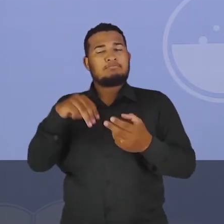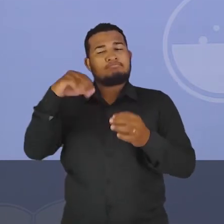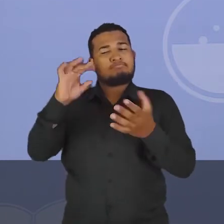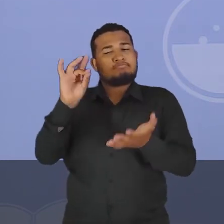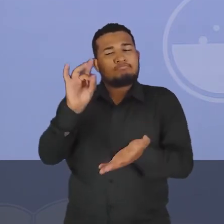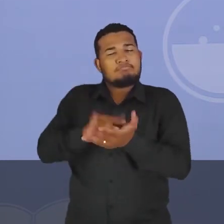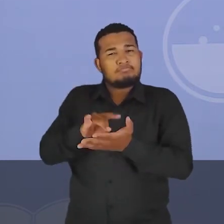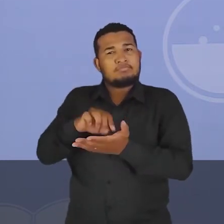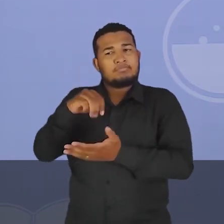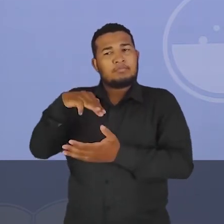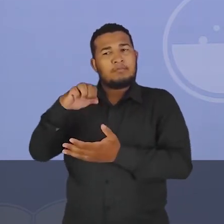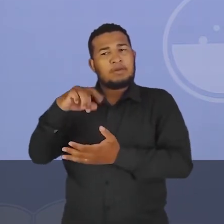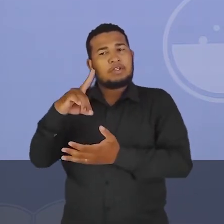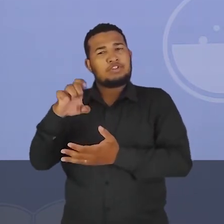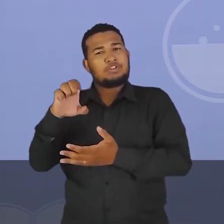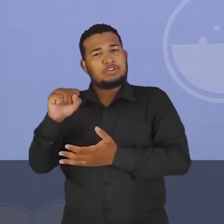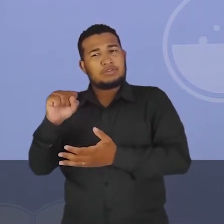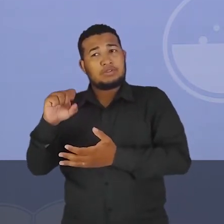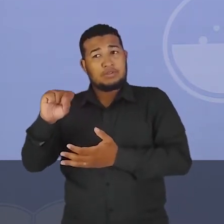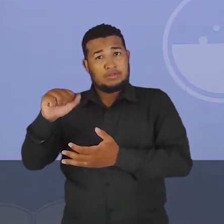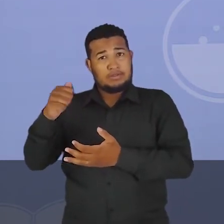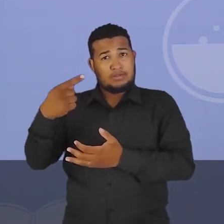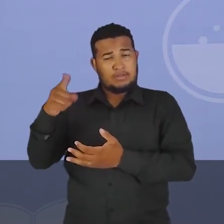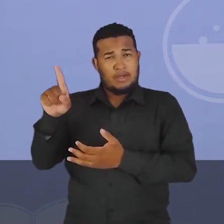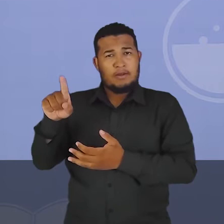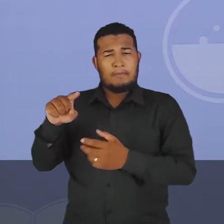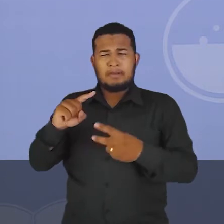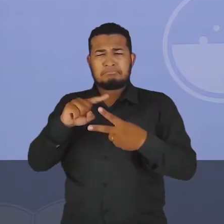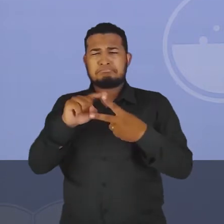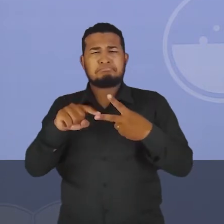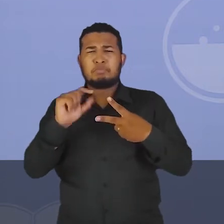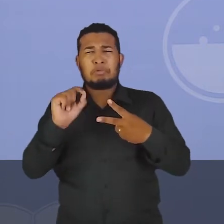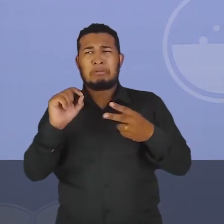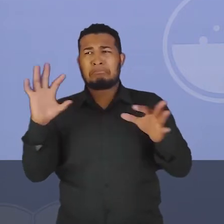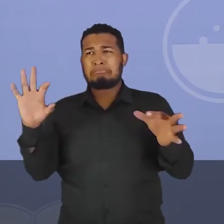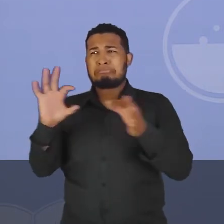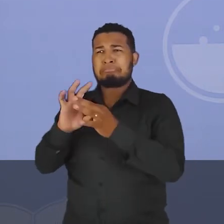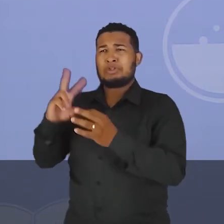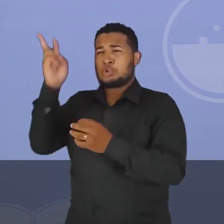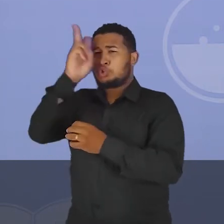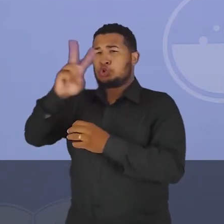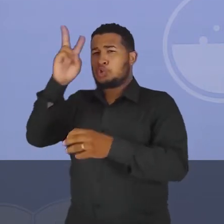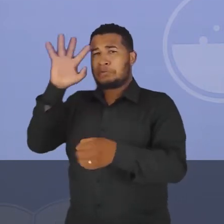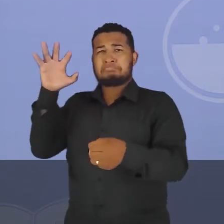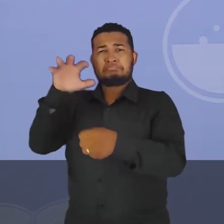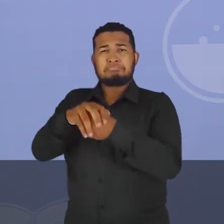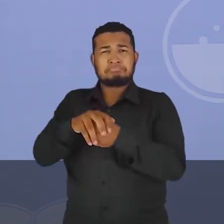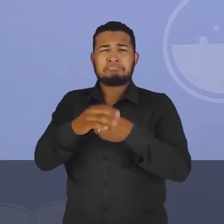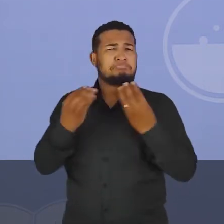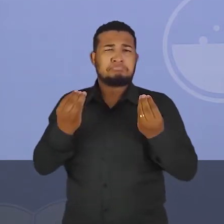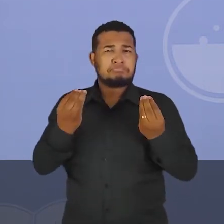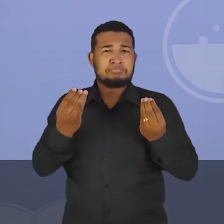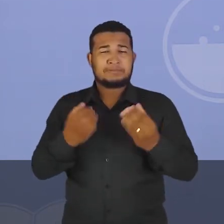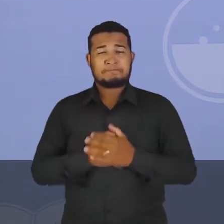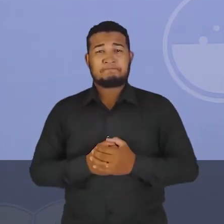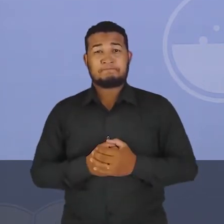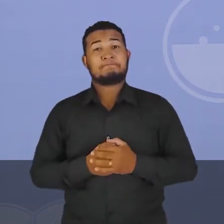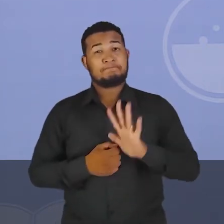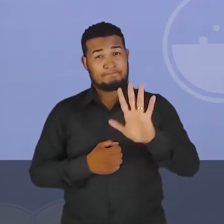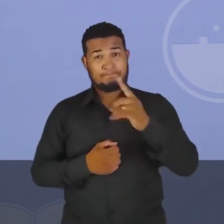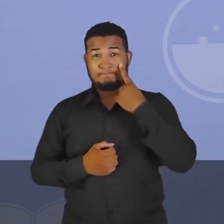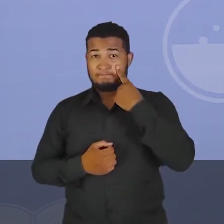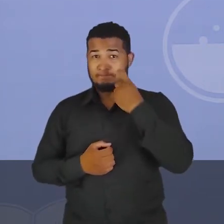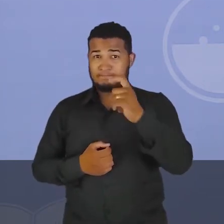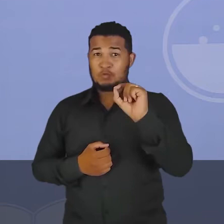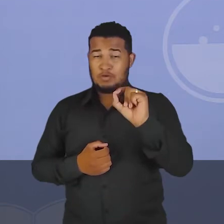Sá. Professor, o que isso tem a ver com a história colonial do Brasil? Olha só que interessante. Na